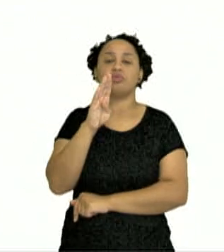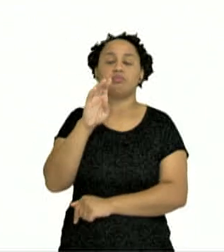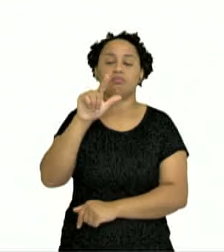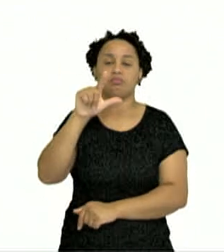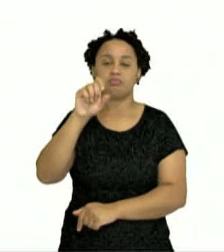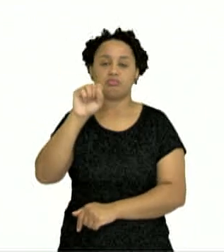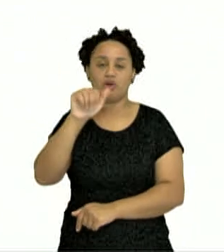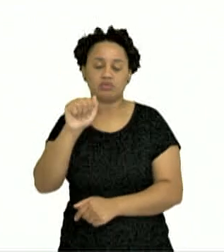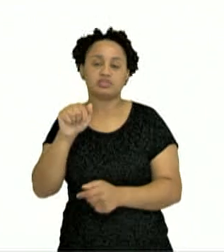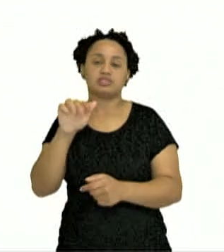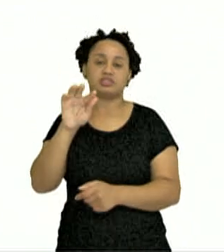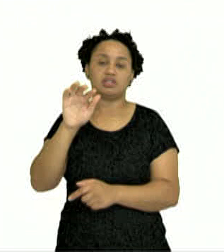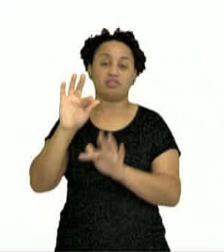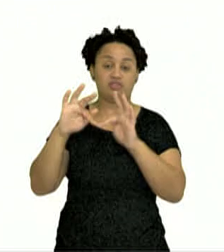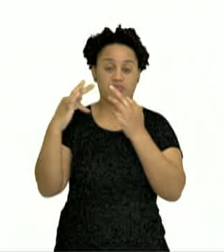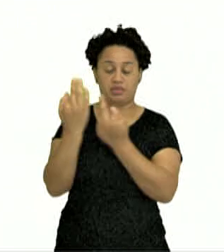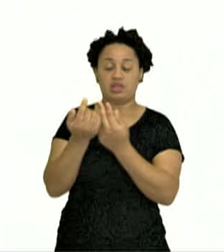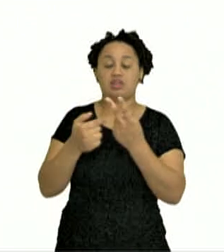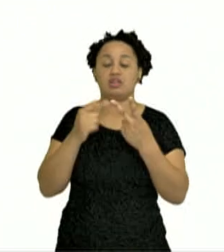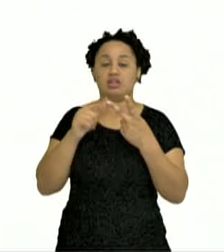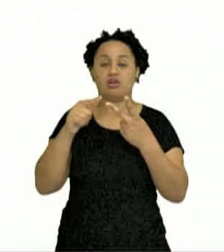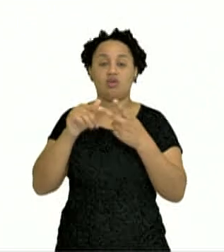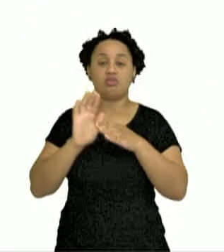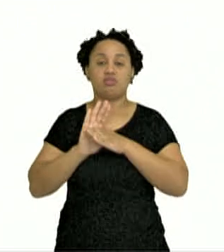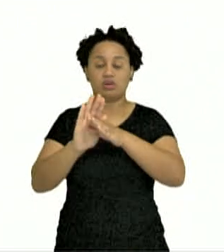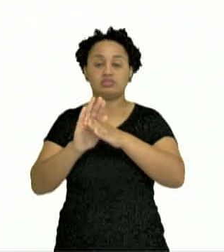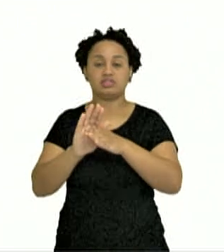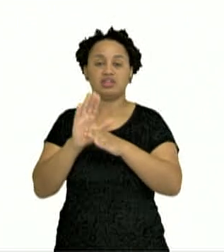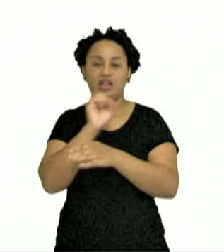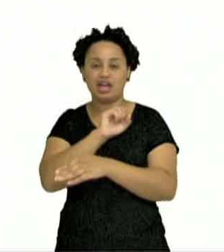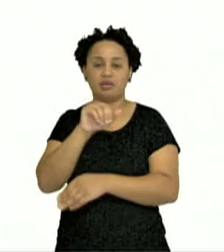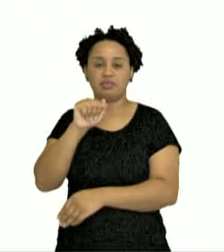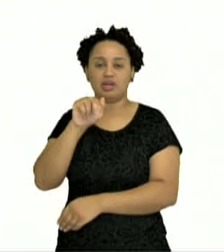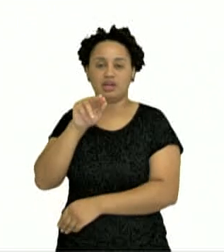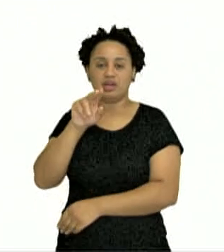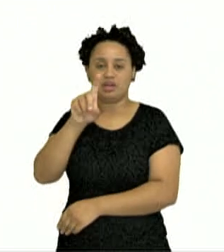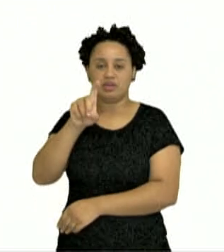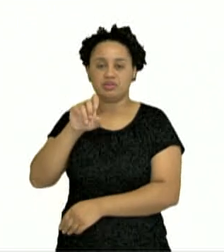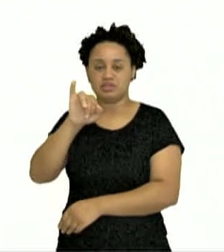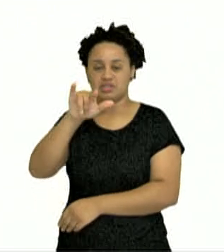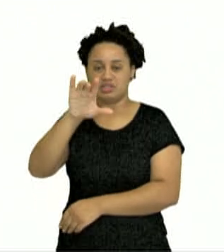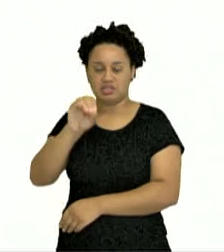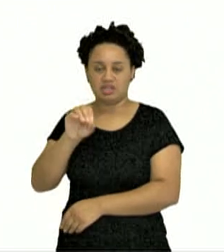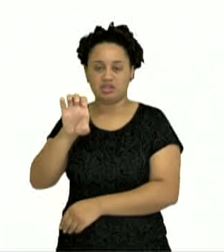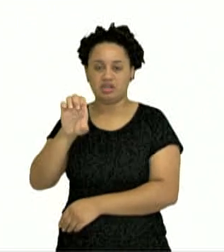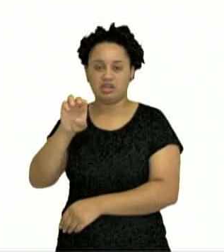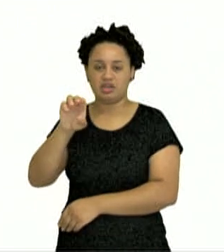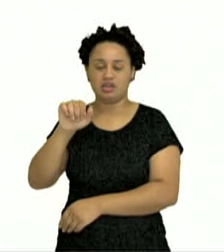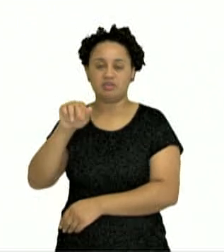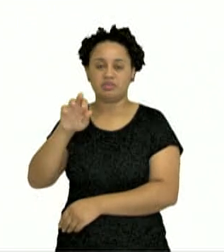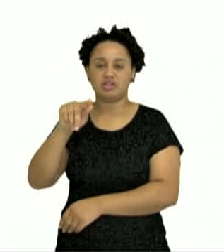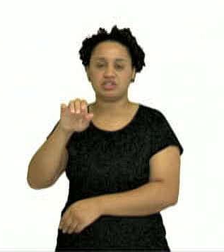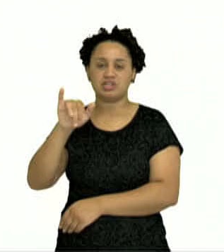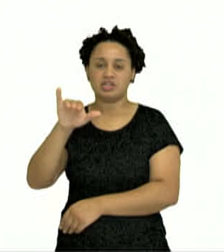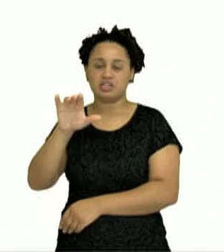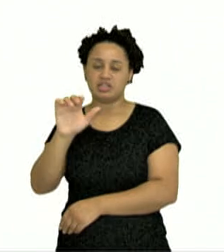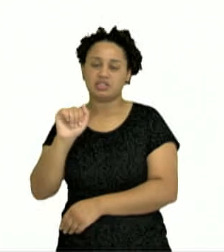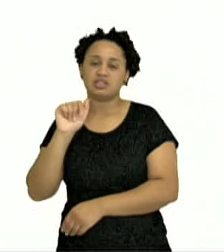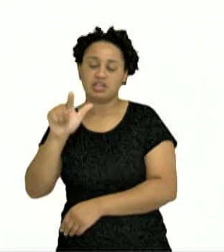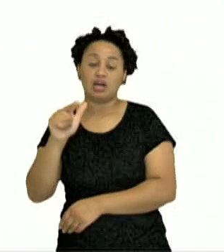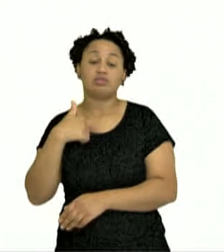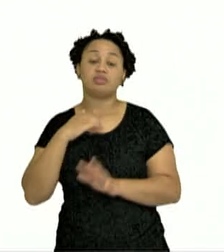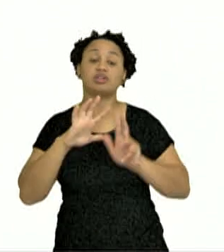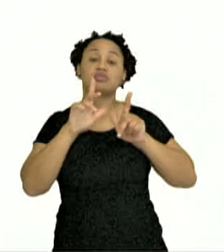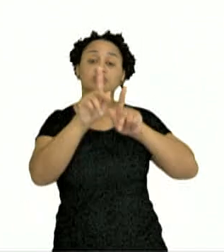ou ainda auxílio emergencial, que são políticas de exemplo de redistribuição de renda, que possibilitem à população ter acesso a